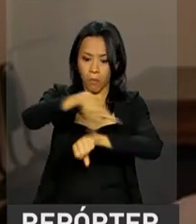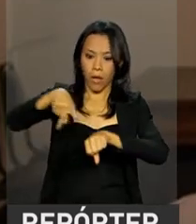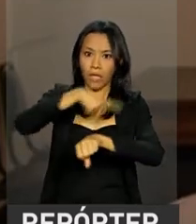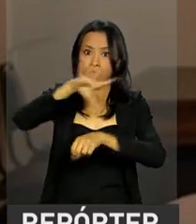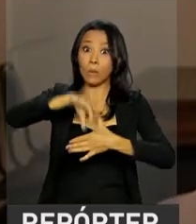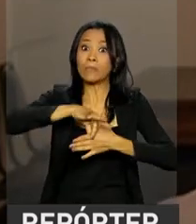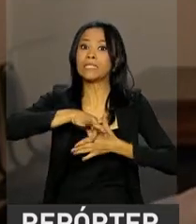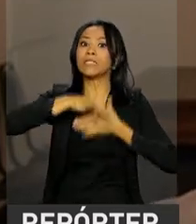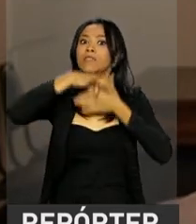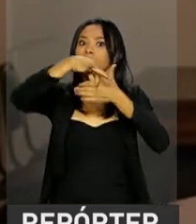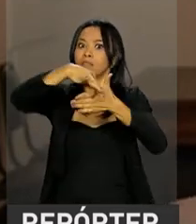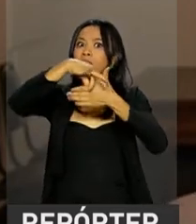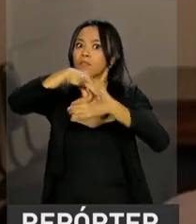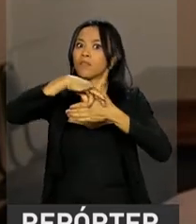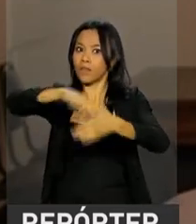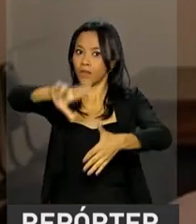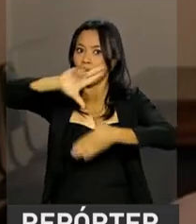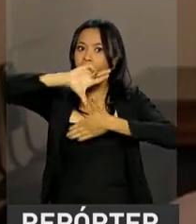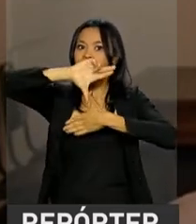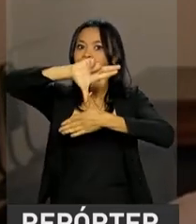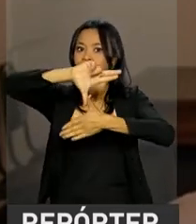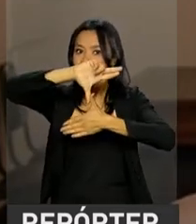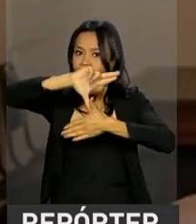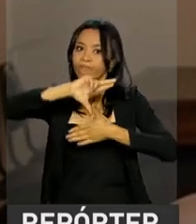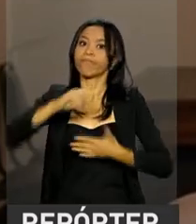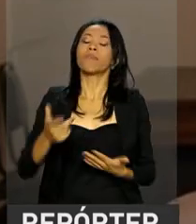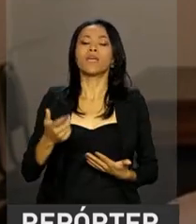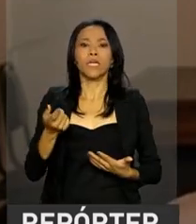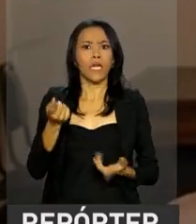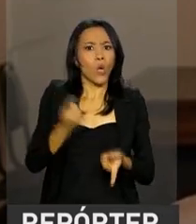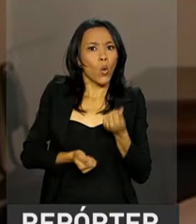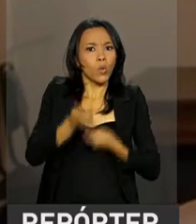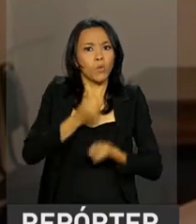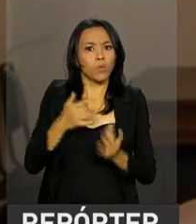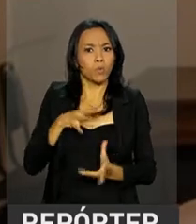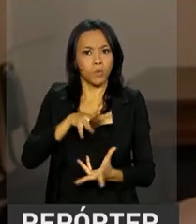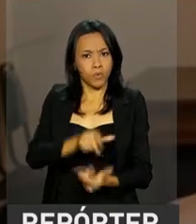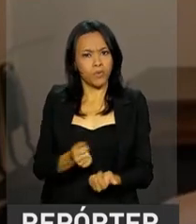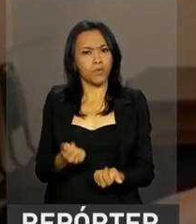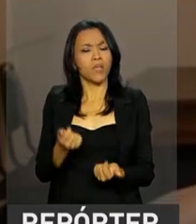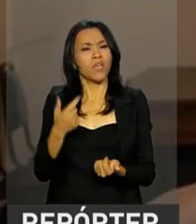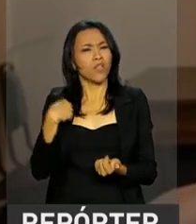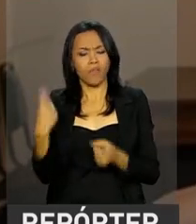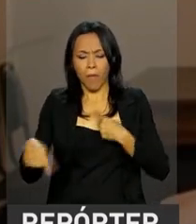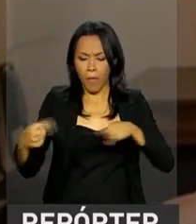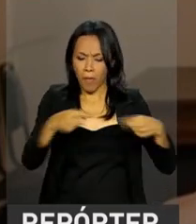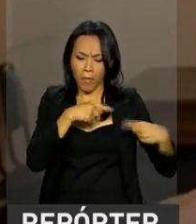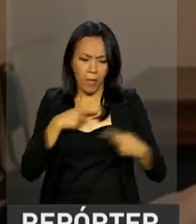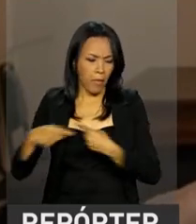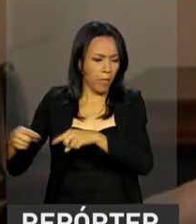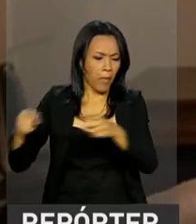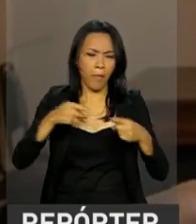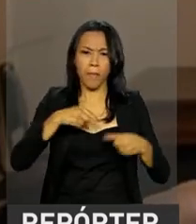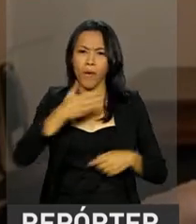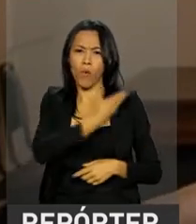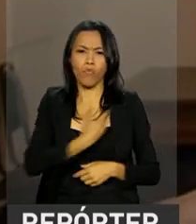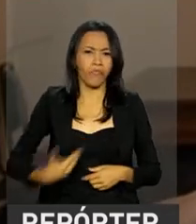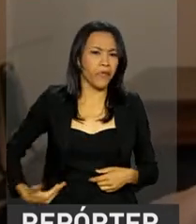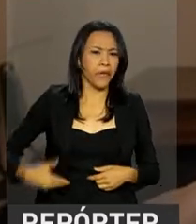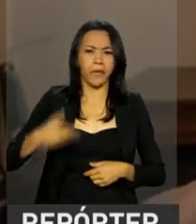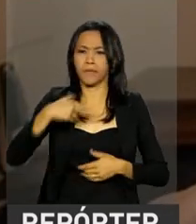latina é a nona economia do mundo e aqui nós vamos discutir como membros de vários governos do da américa latina com